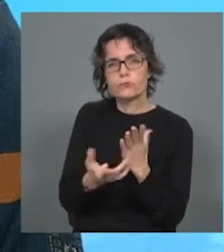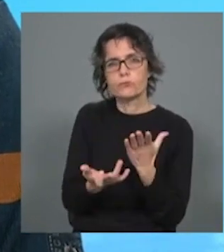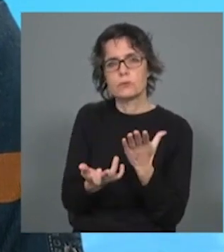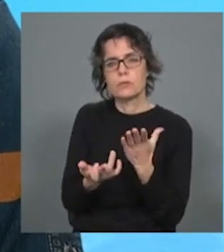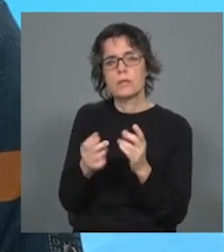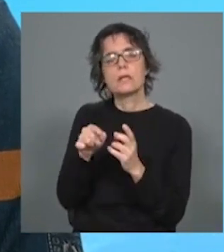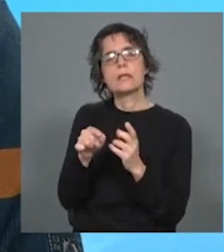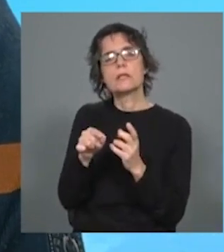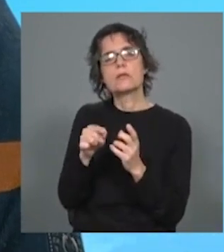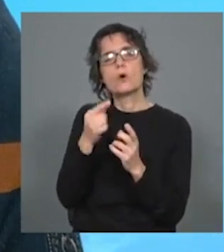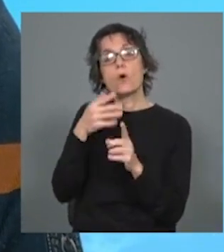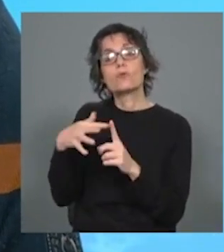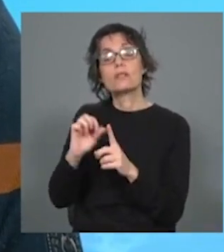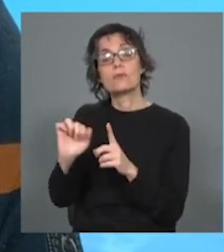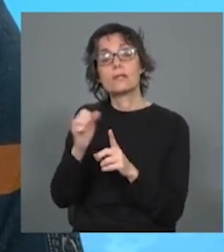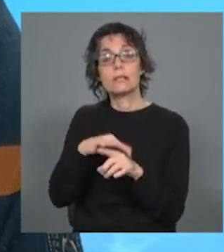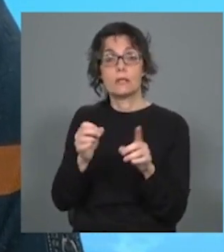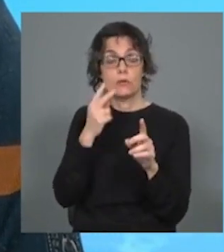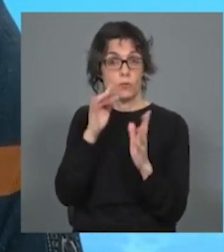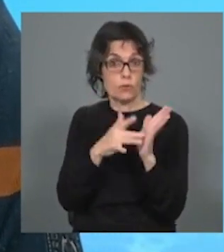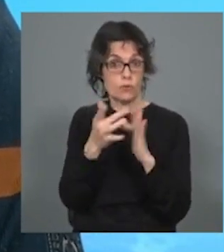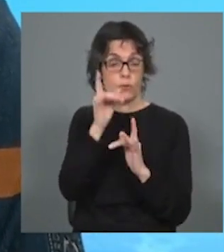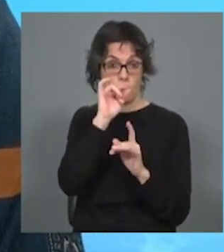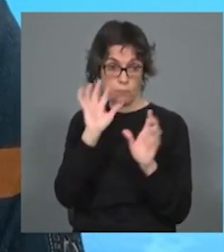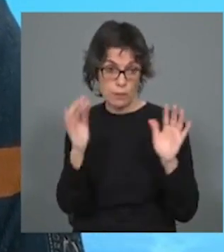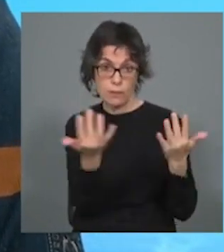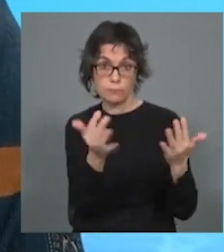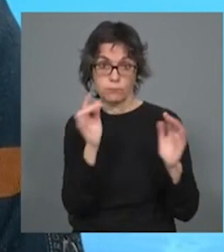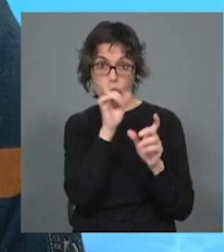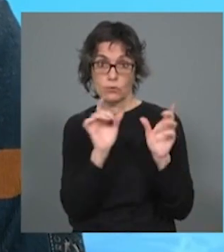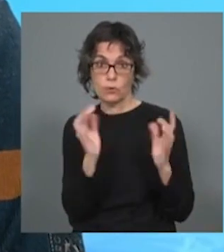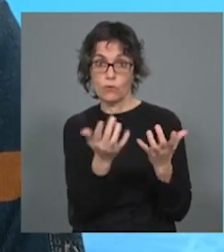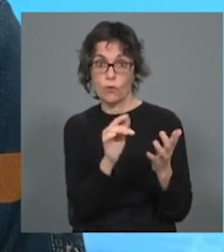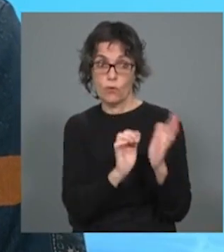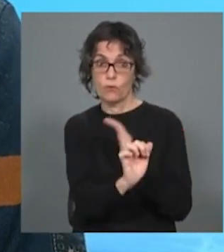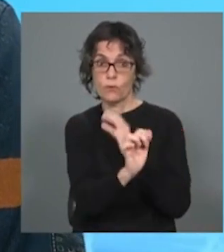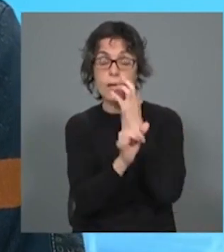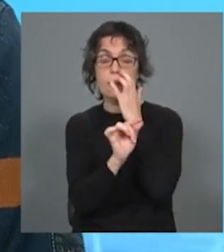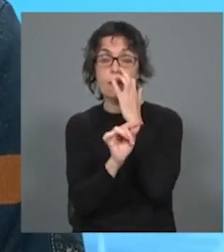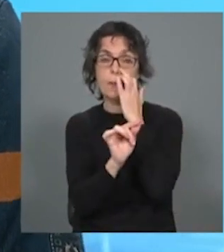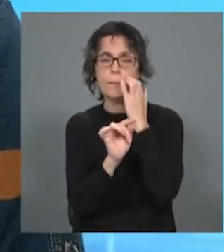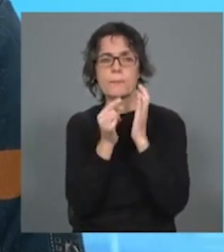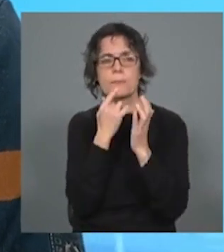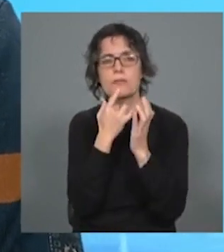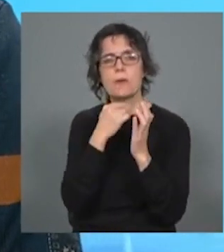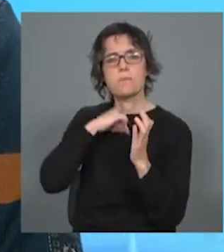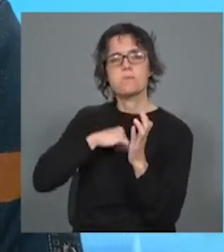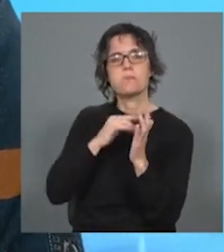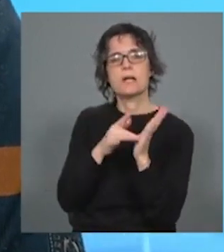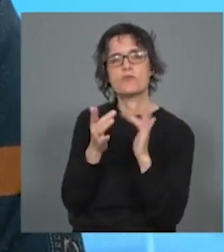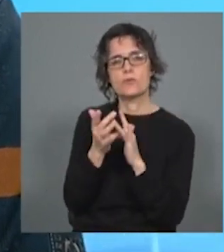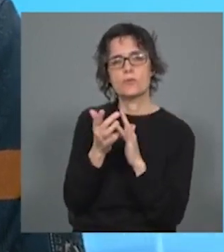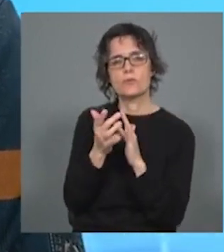pessoas que envolvem Jesus, mas ajuda-nos também a compreender o interior de Jesus. A palavra